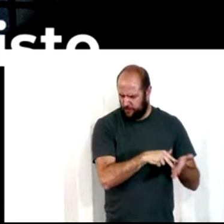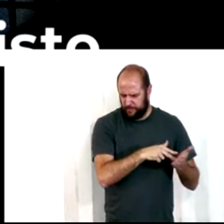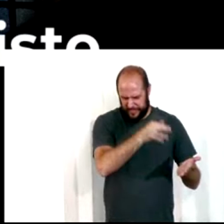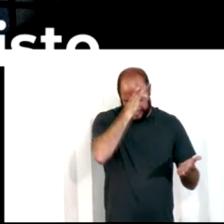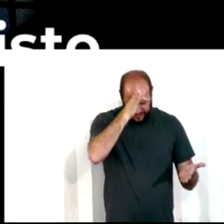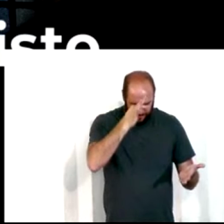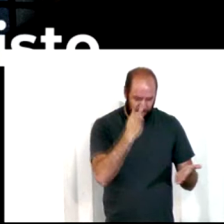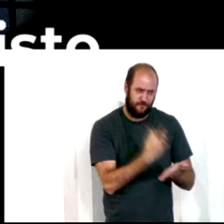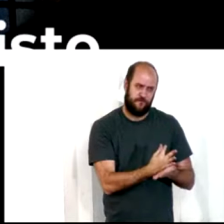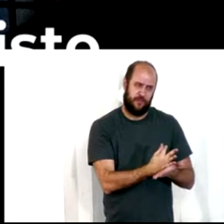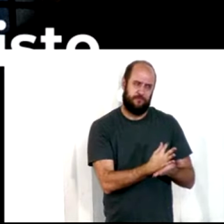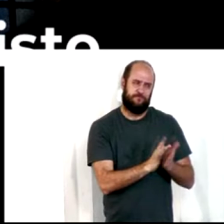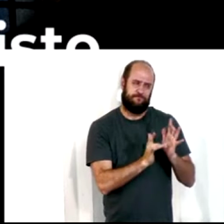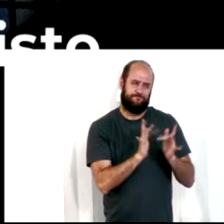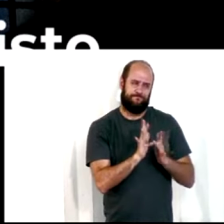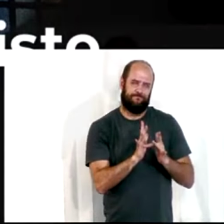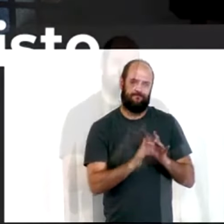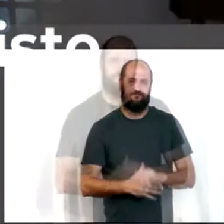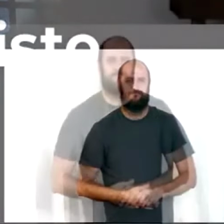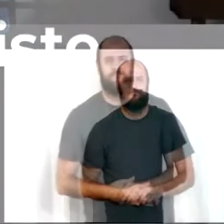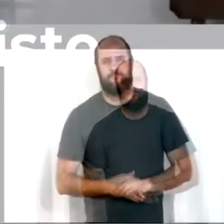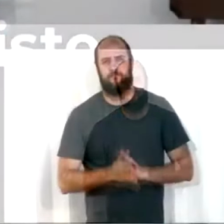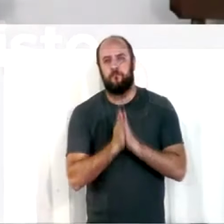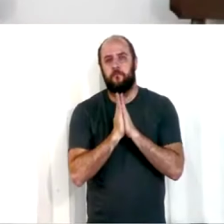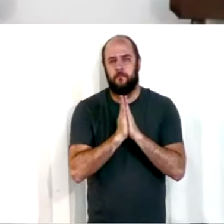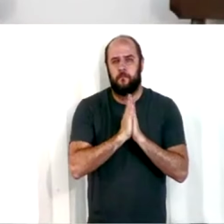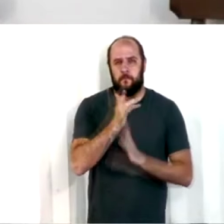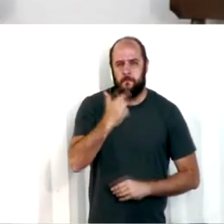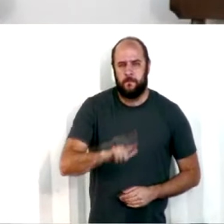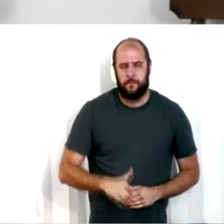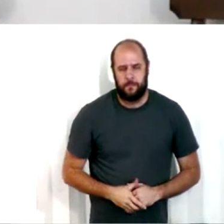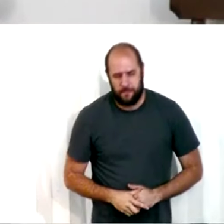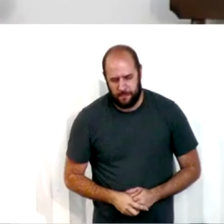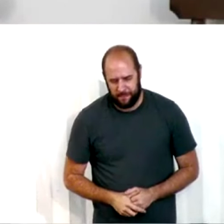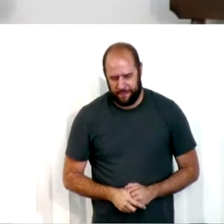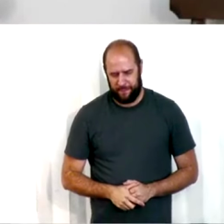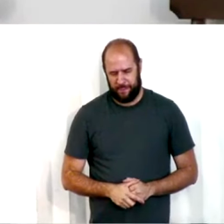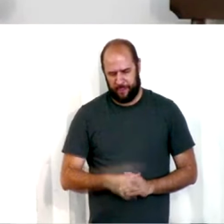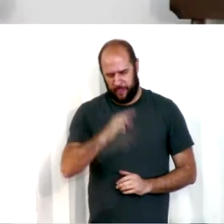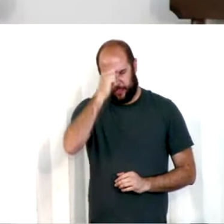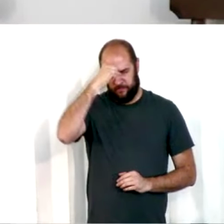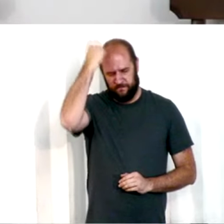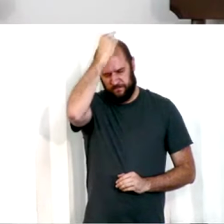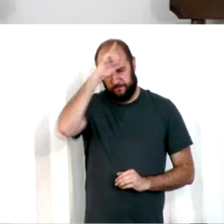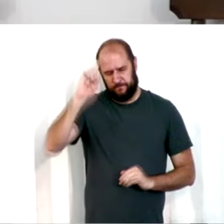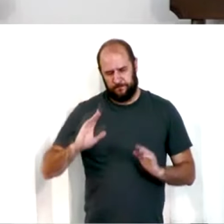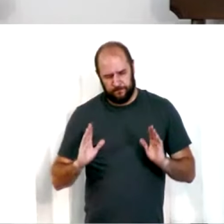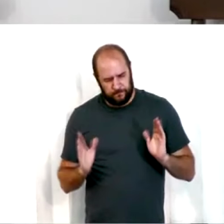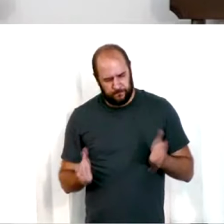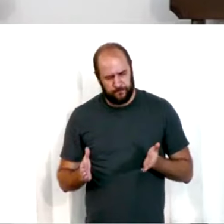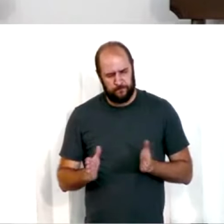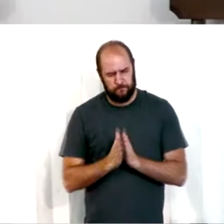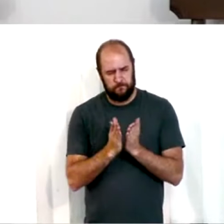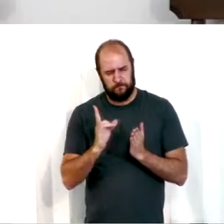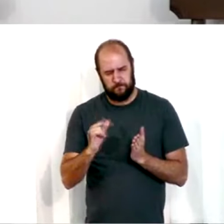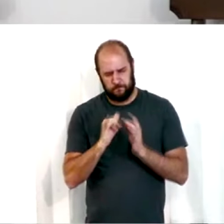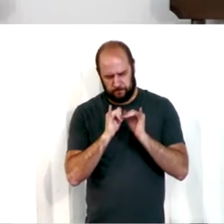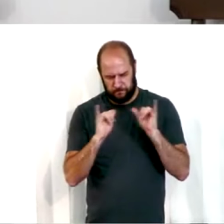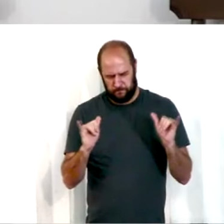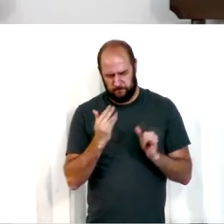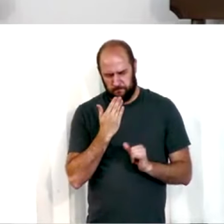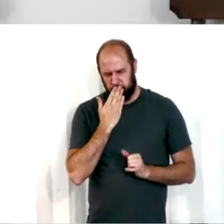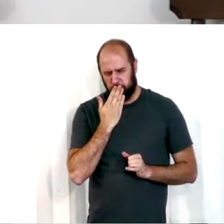fé em Cristo. Oremos ao Senhor mais uma vez. Santo Deus, neste momento de exposição da Tua Palavra,